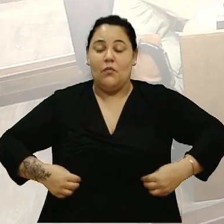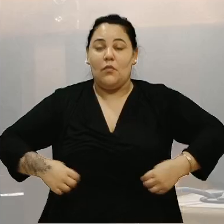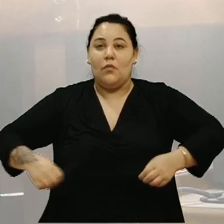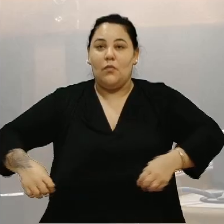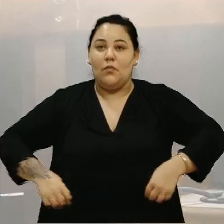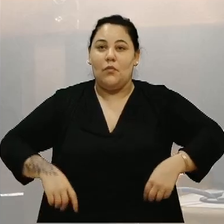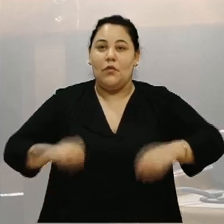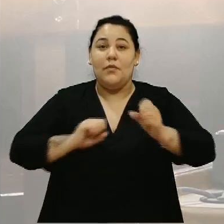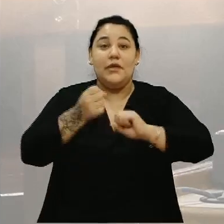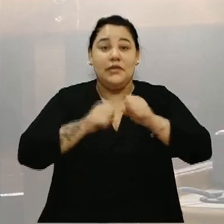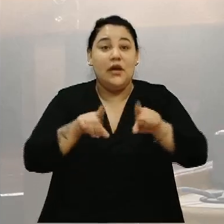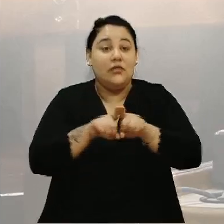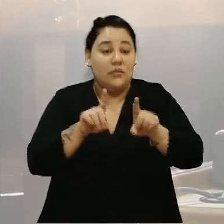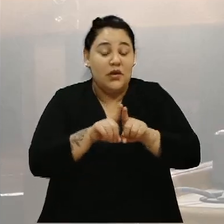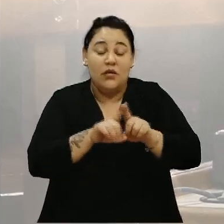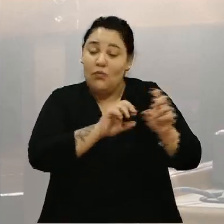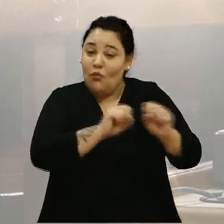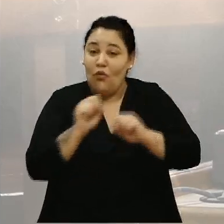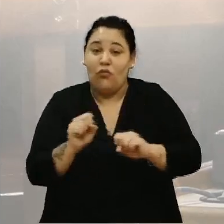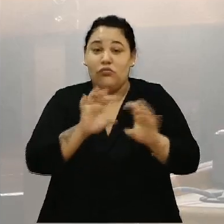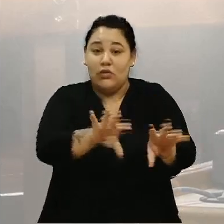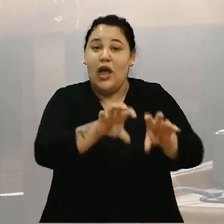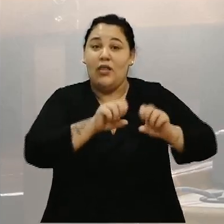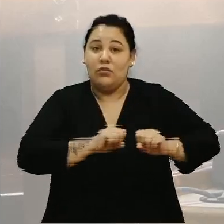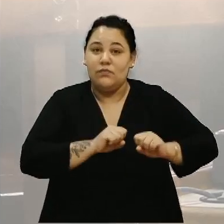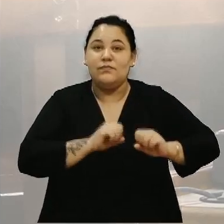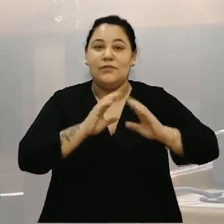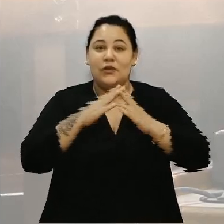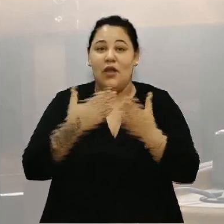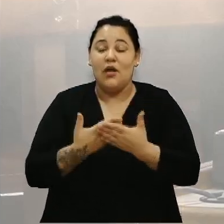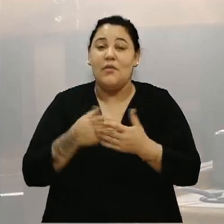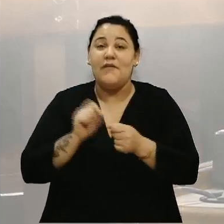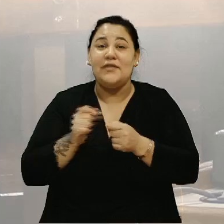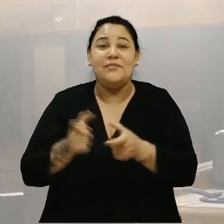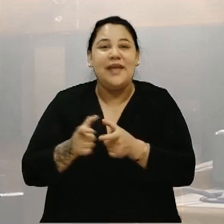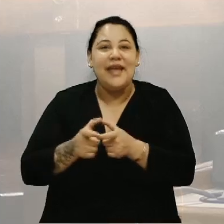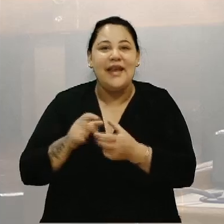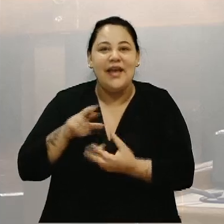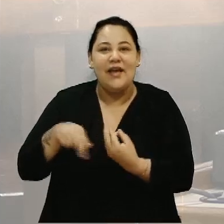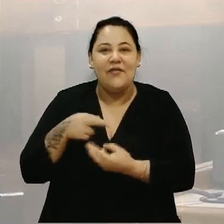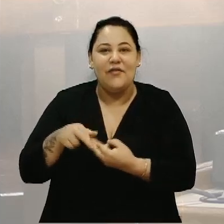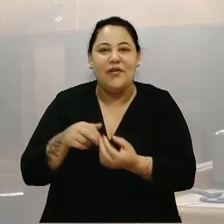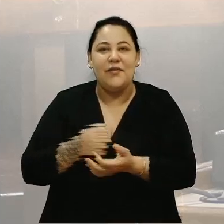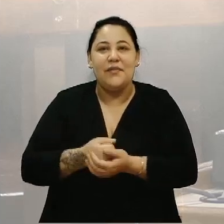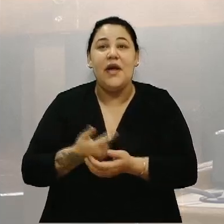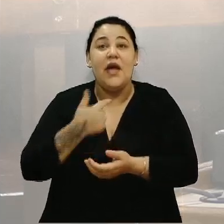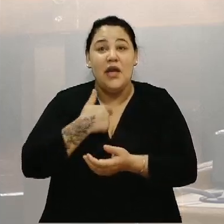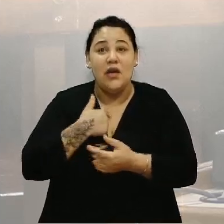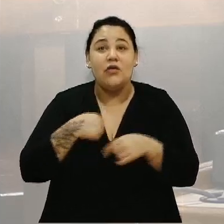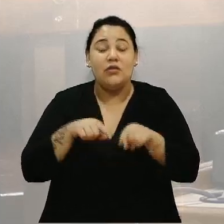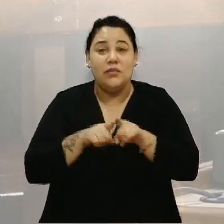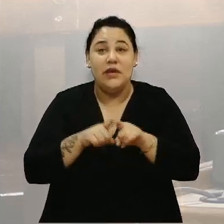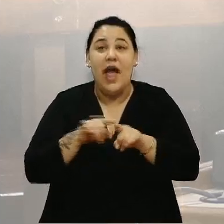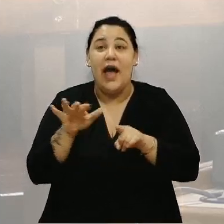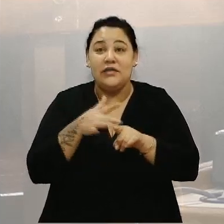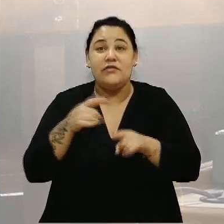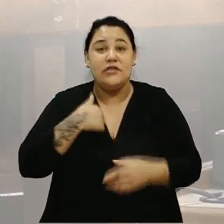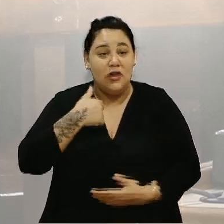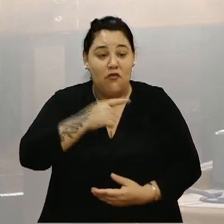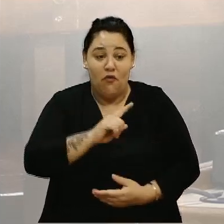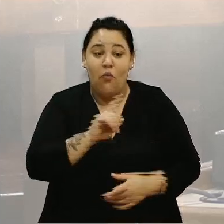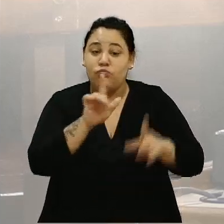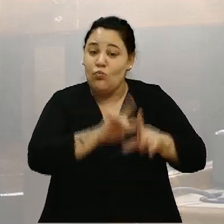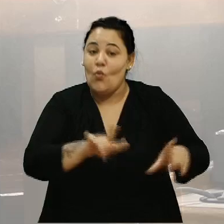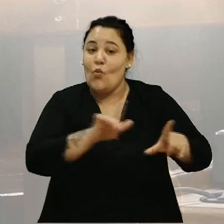um colégio, para que nós possamos fazer essas pequenas reformas. Eu mesmo, com a minha roçadeira, de vez em quando eu vou roço os